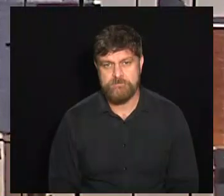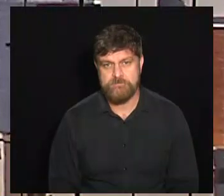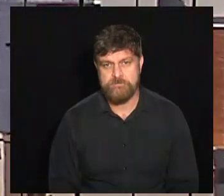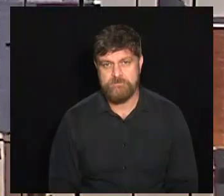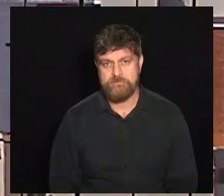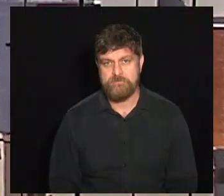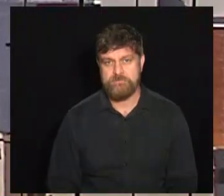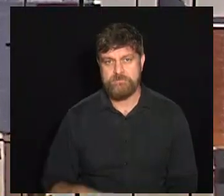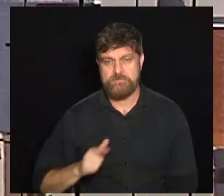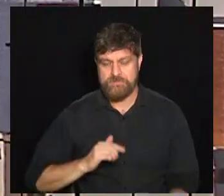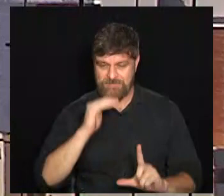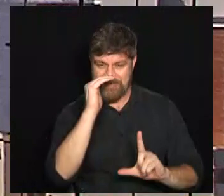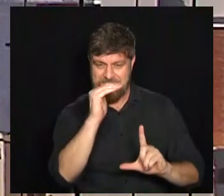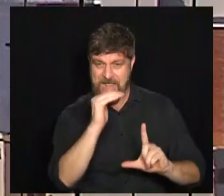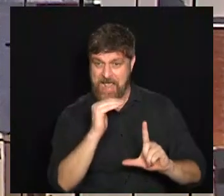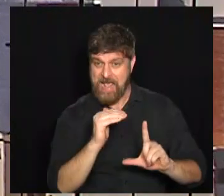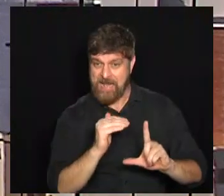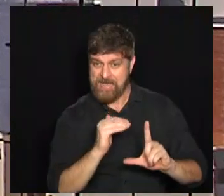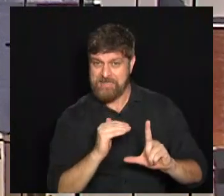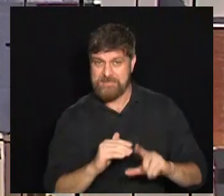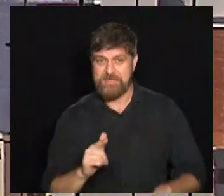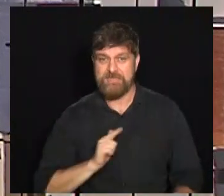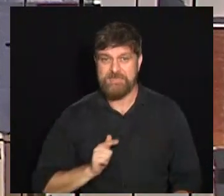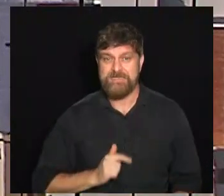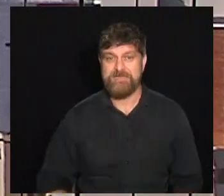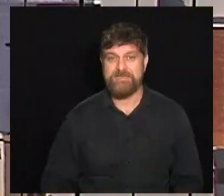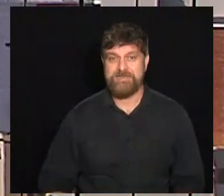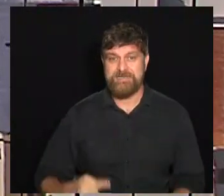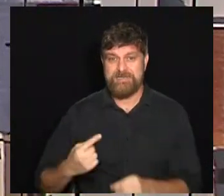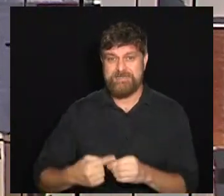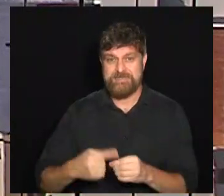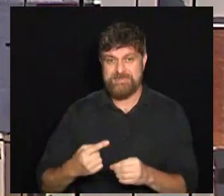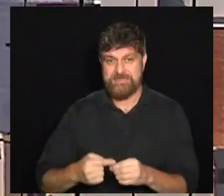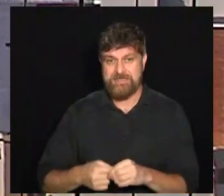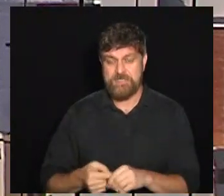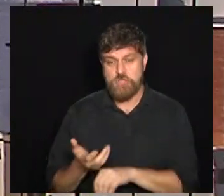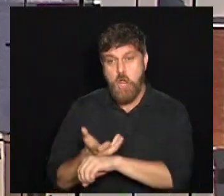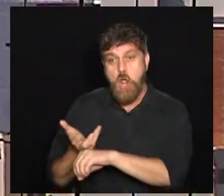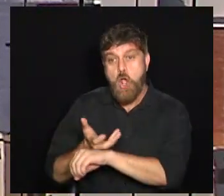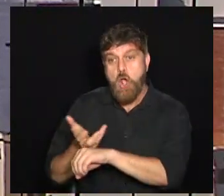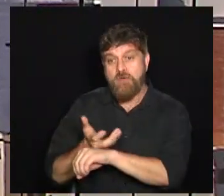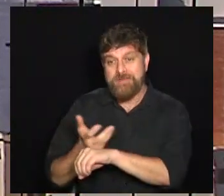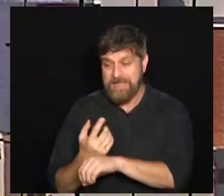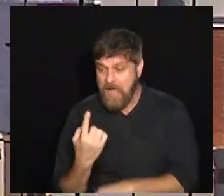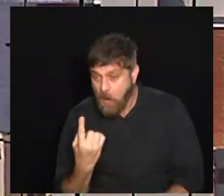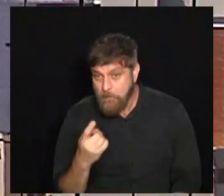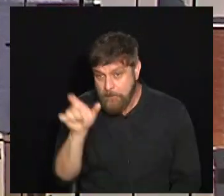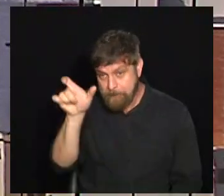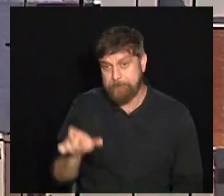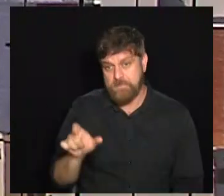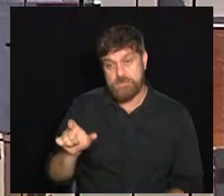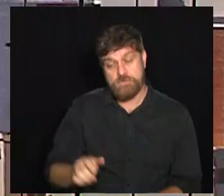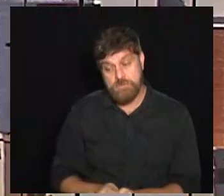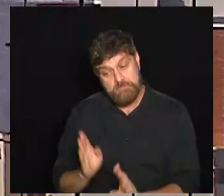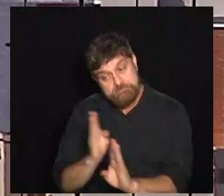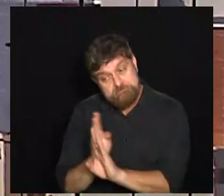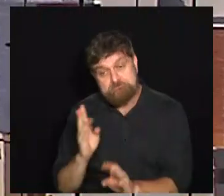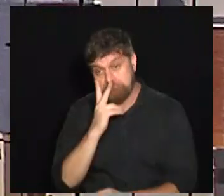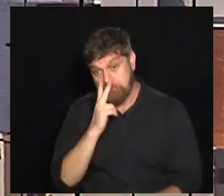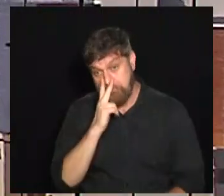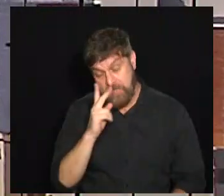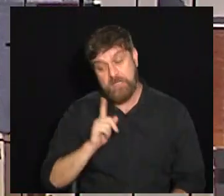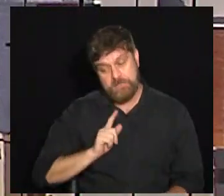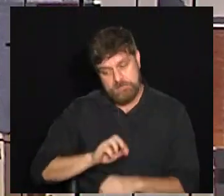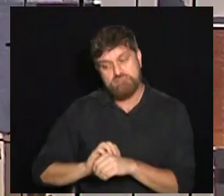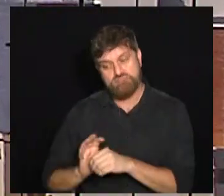Entrou nesta lista da RMC a cidade de Nova Odessa com um caso suspeito. Hoje pela manhã,